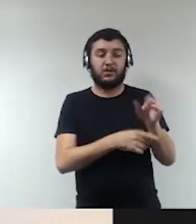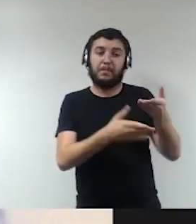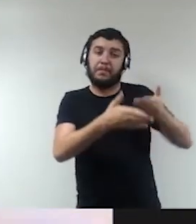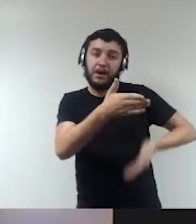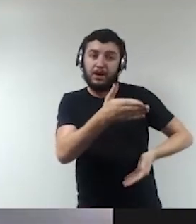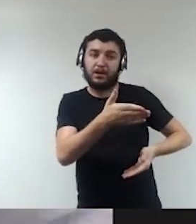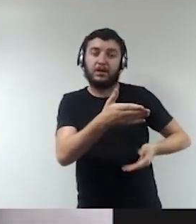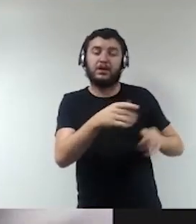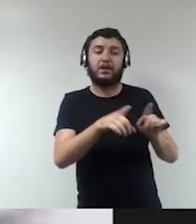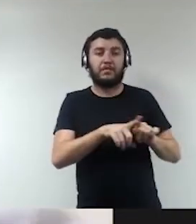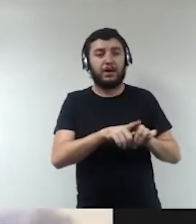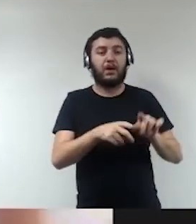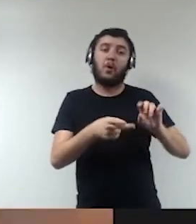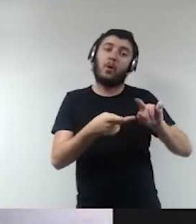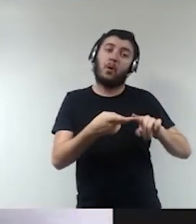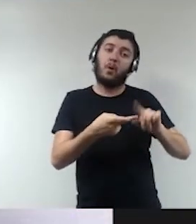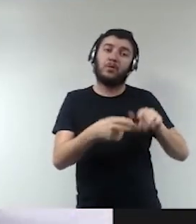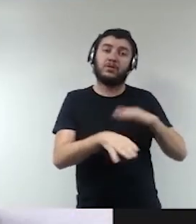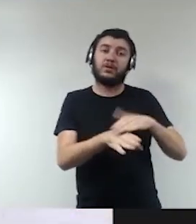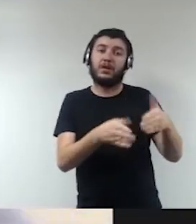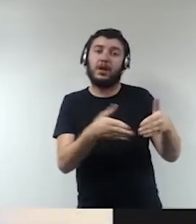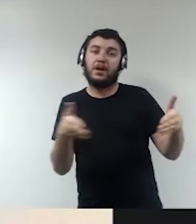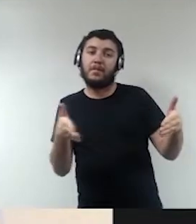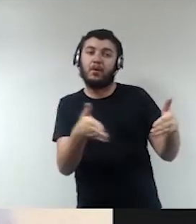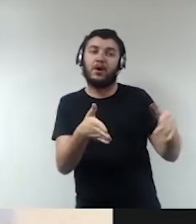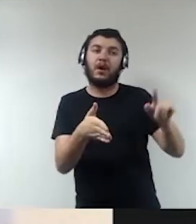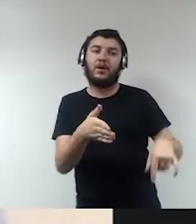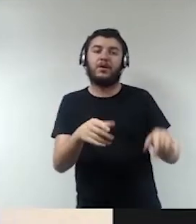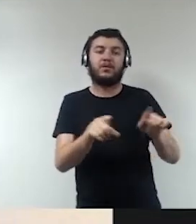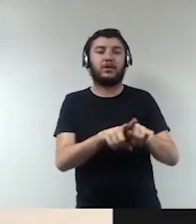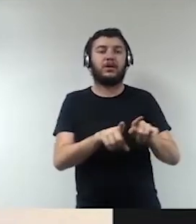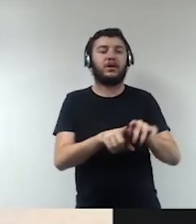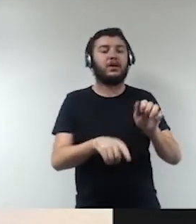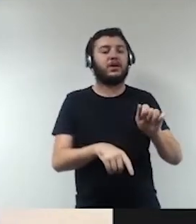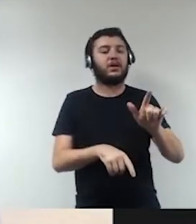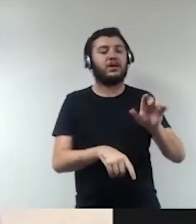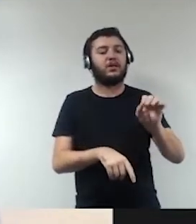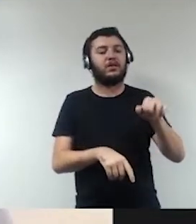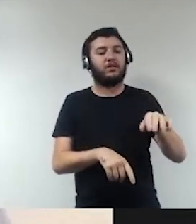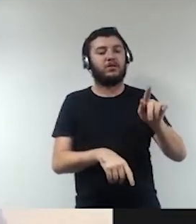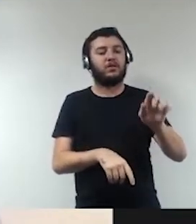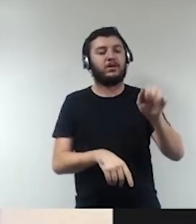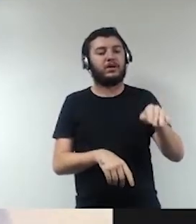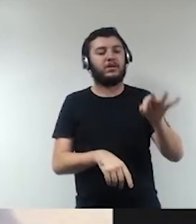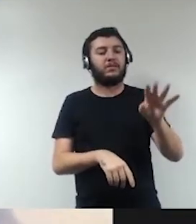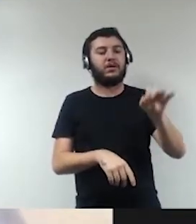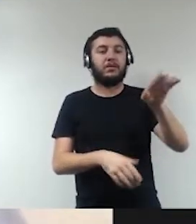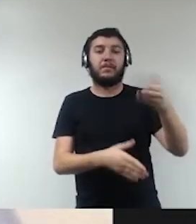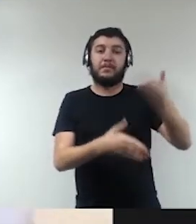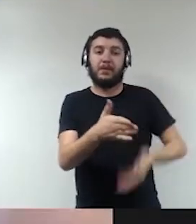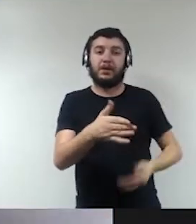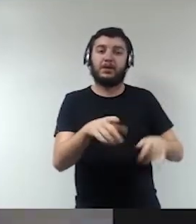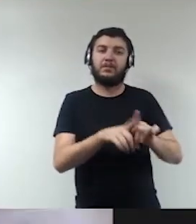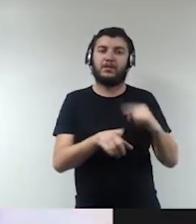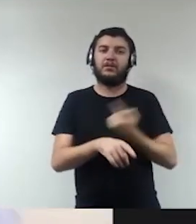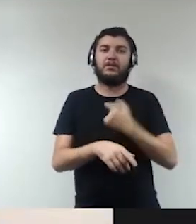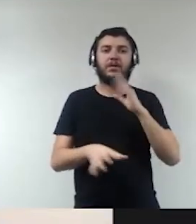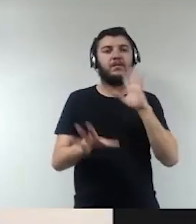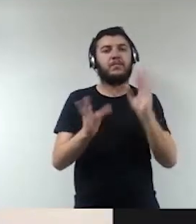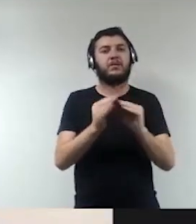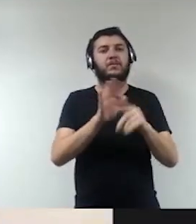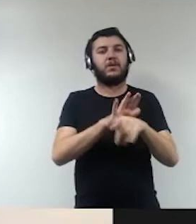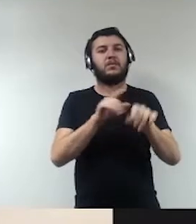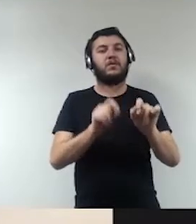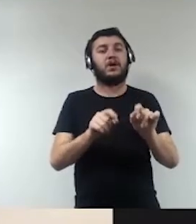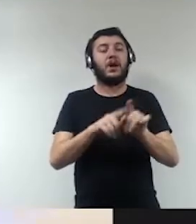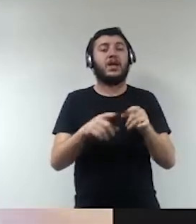a perda temporal. O alongamento é uma perda, né? Porque é a indisponibilidade do recurso. Eu tenho o direito de